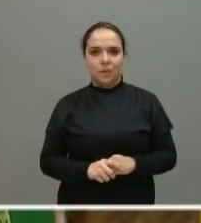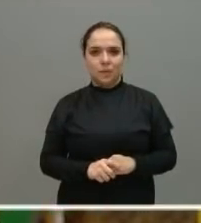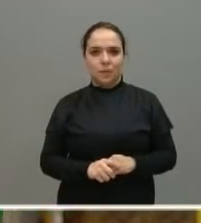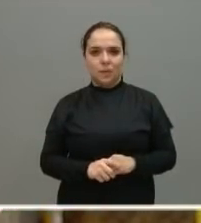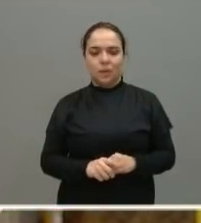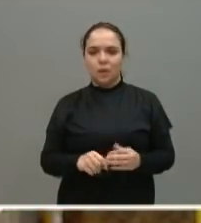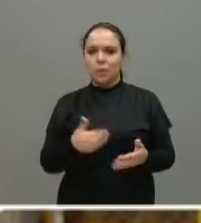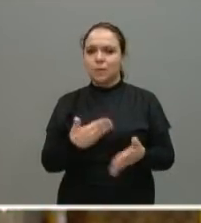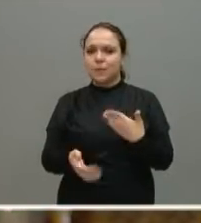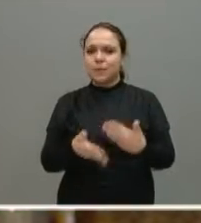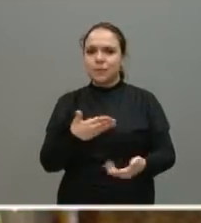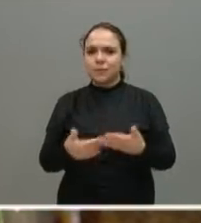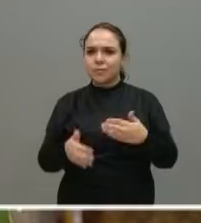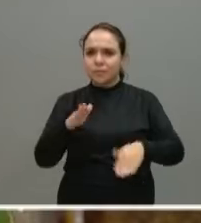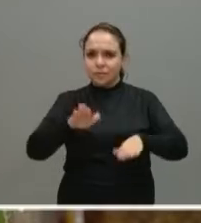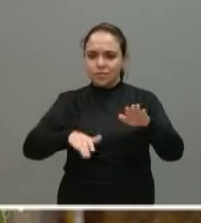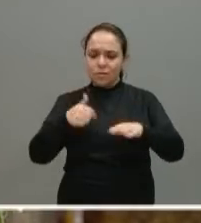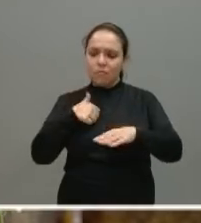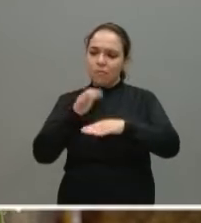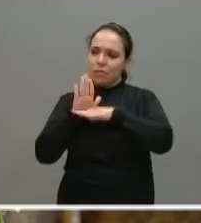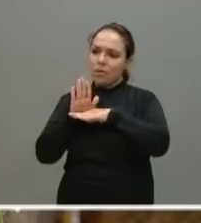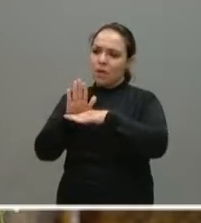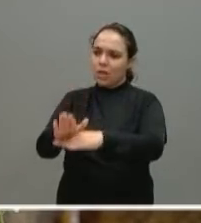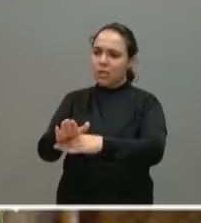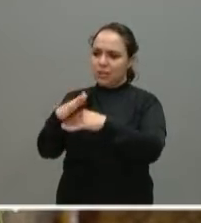toda e qualquer, até a caridade,